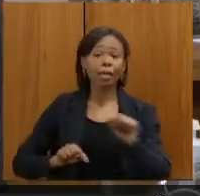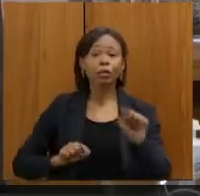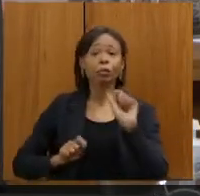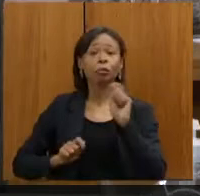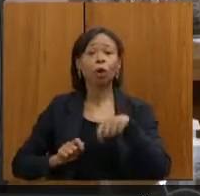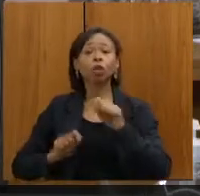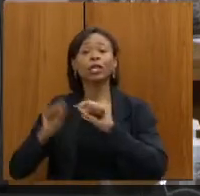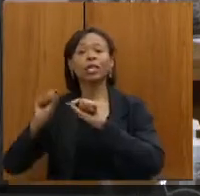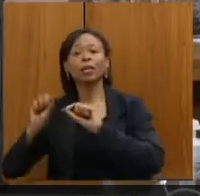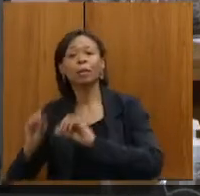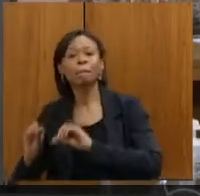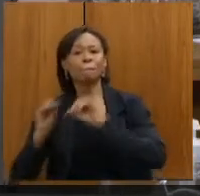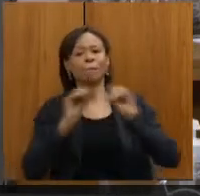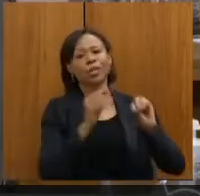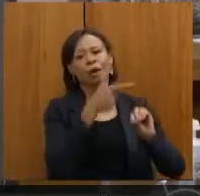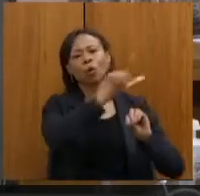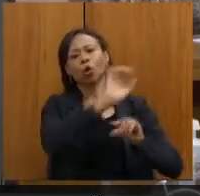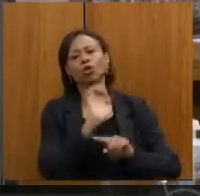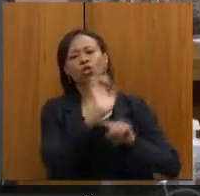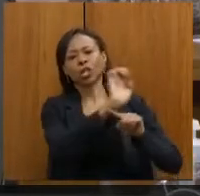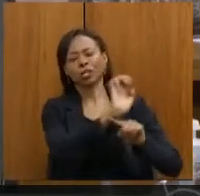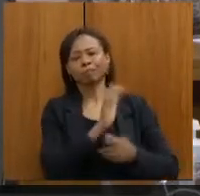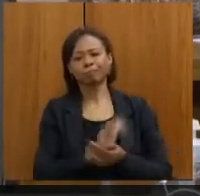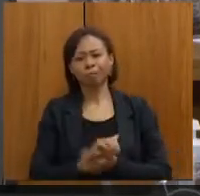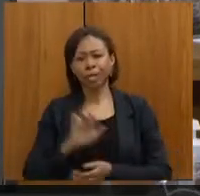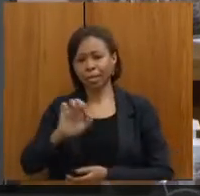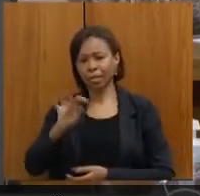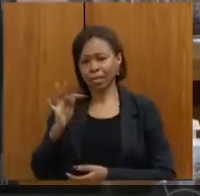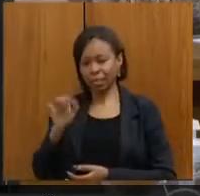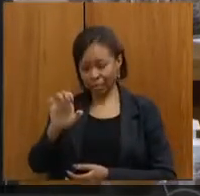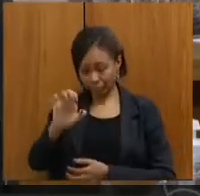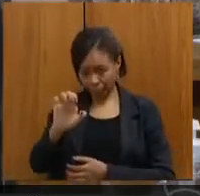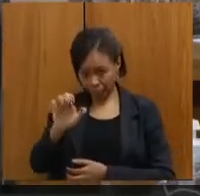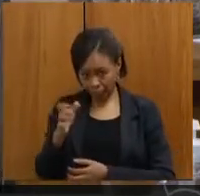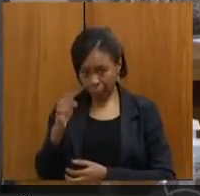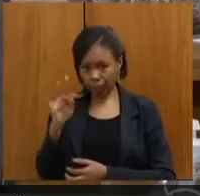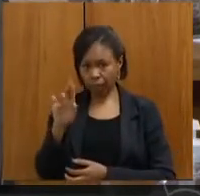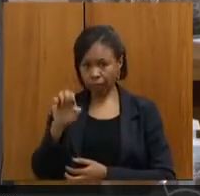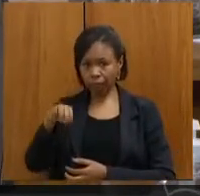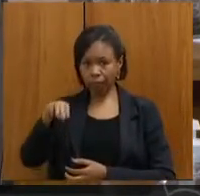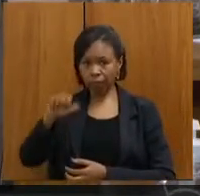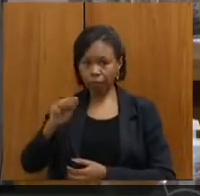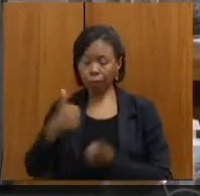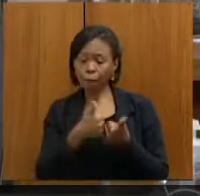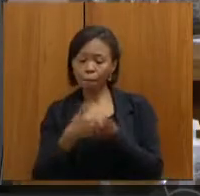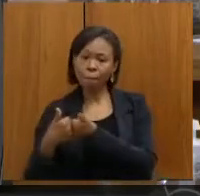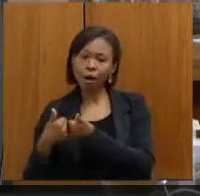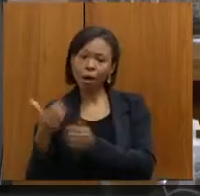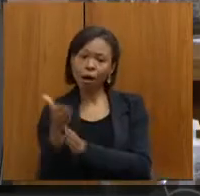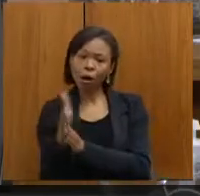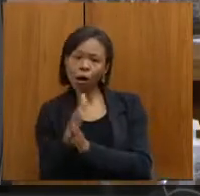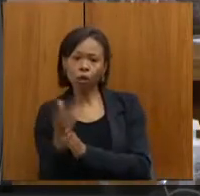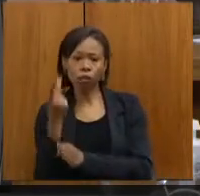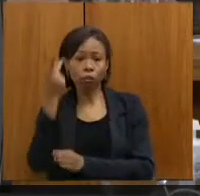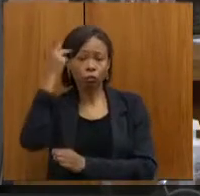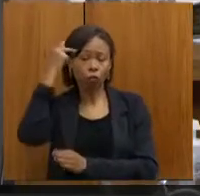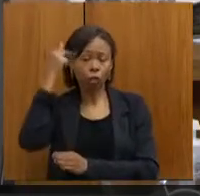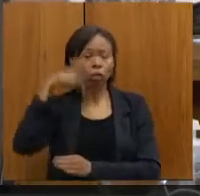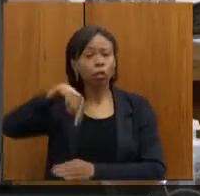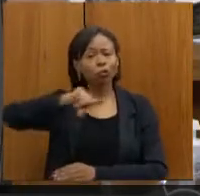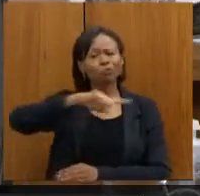poder se migrar para outro estado extrema tá do lado de São Paulo bom então a nossa preocupação muito grande em que a gente se